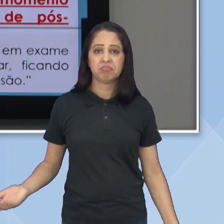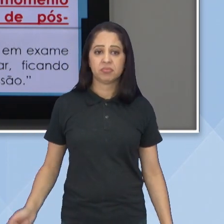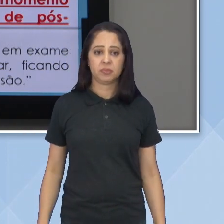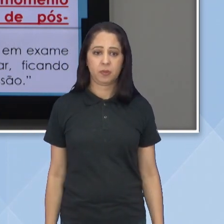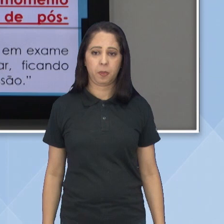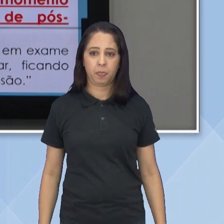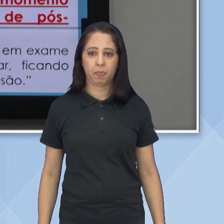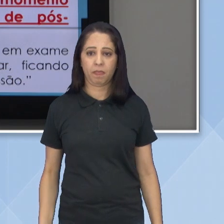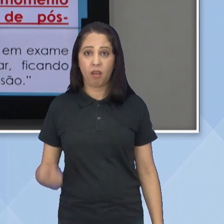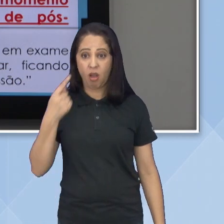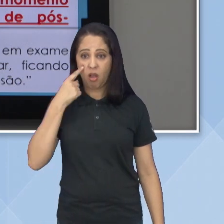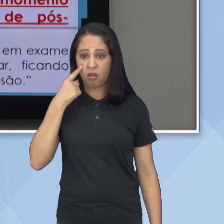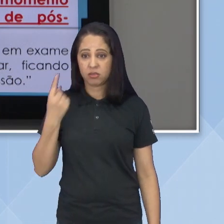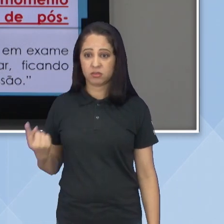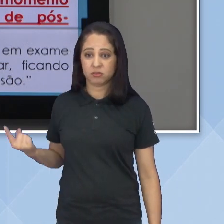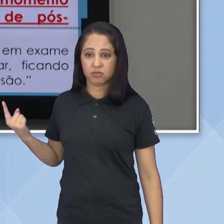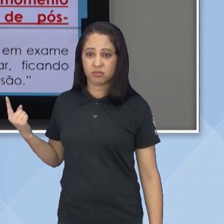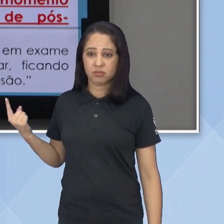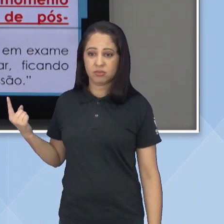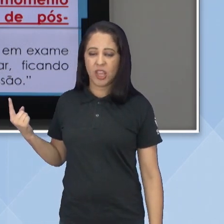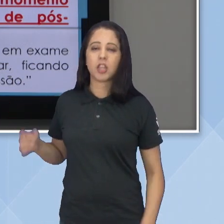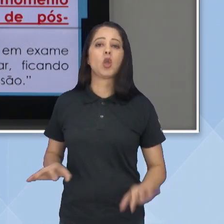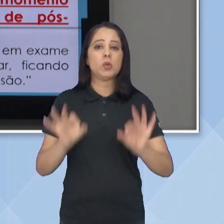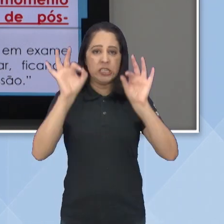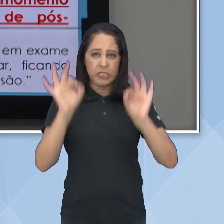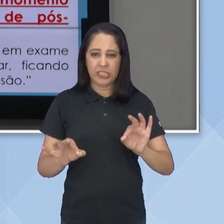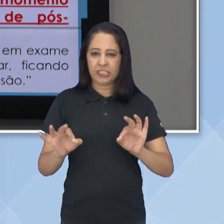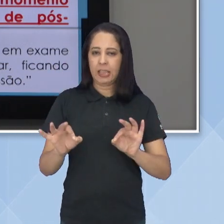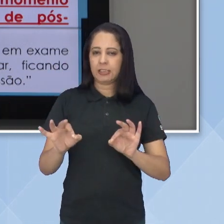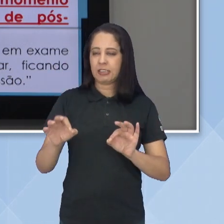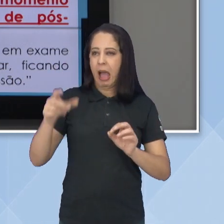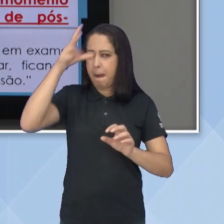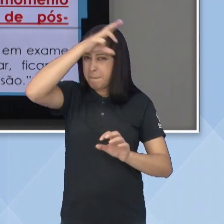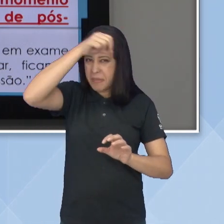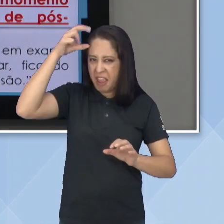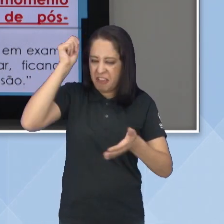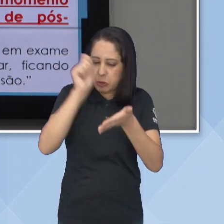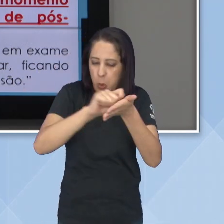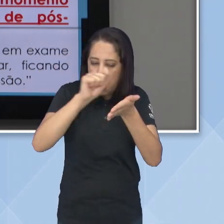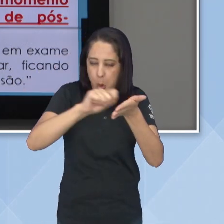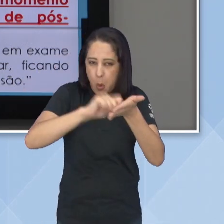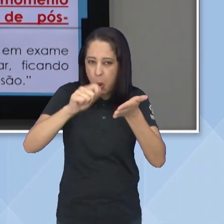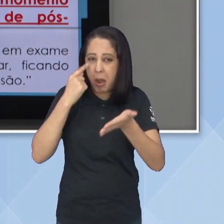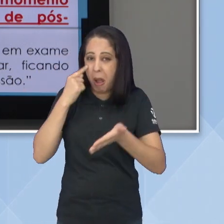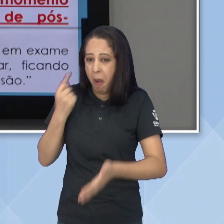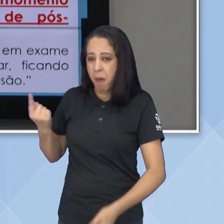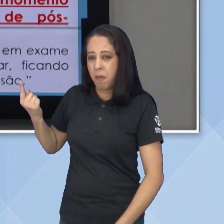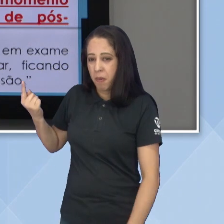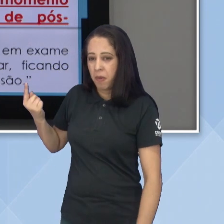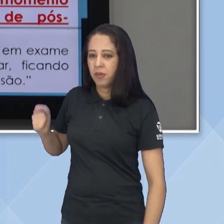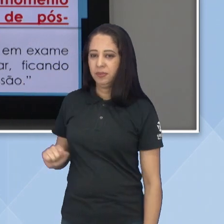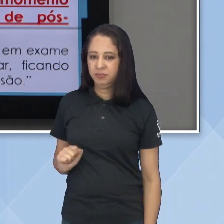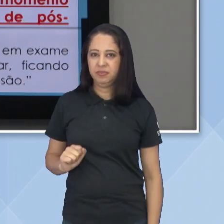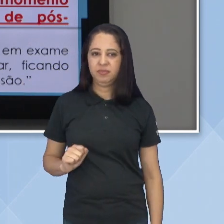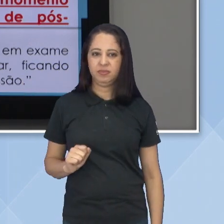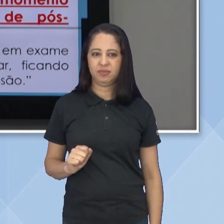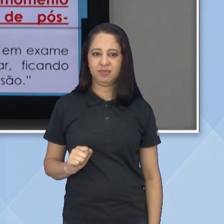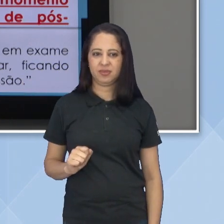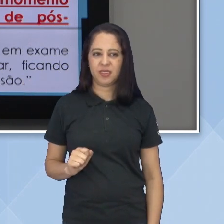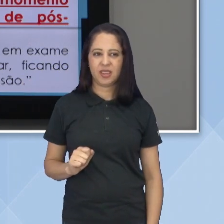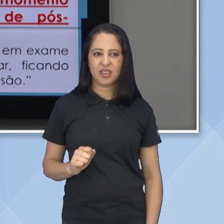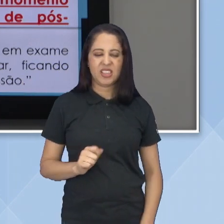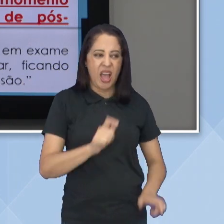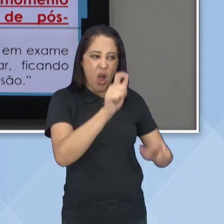Esse parecer, eu tenho certeza, foi feito pela prefeitura. Os técnicos fizeram um acordo com as